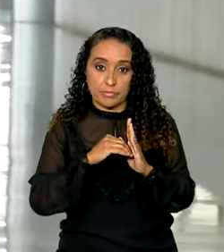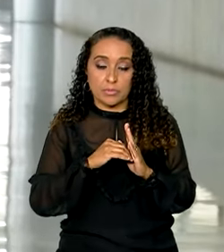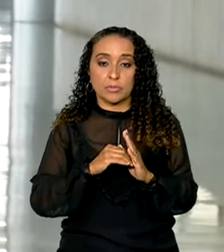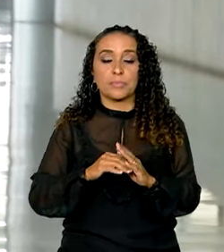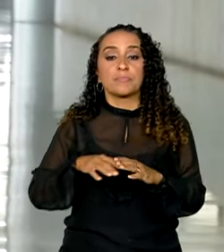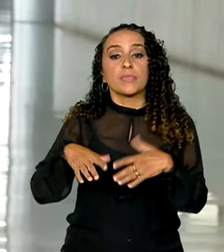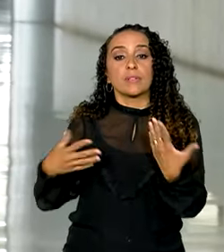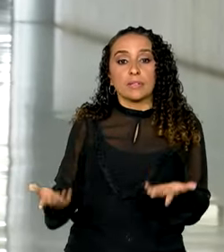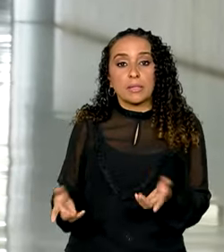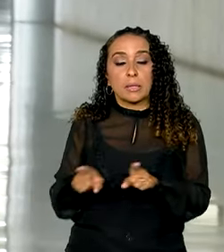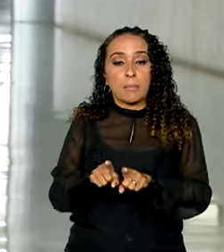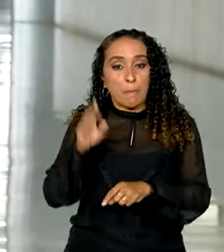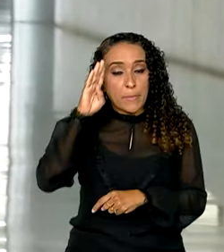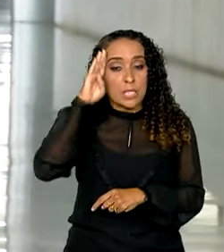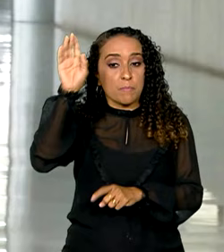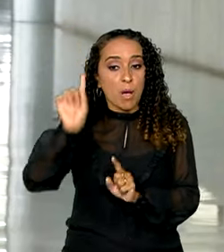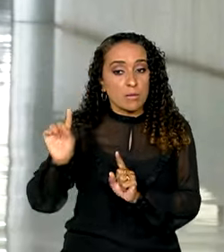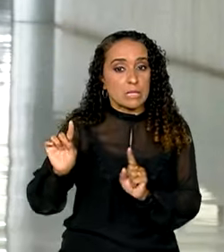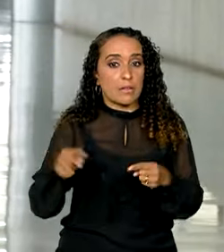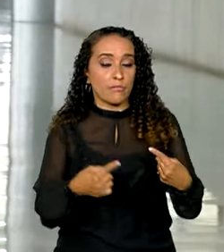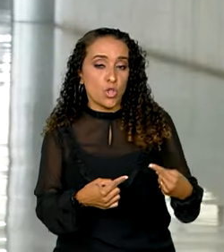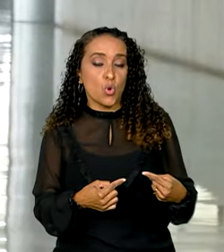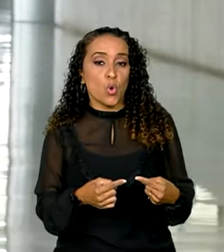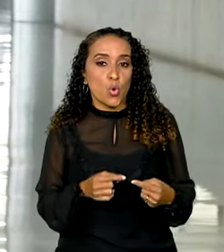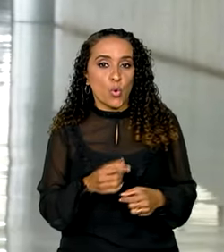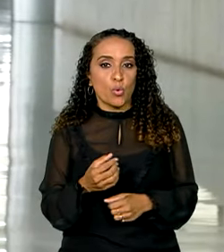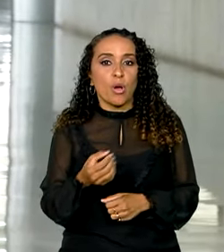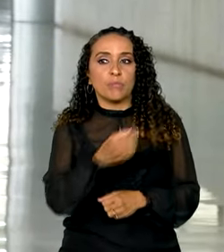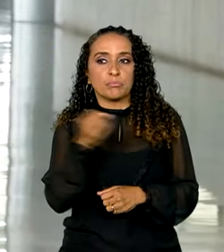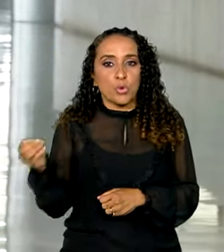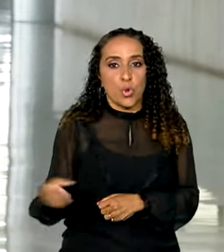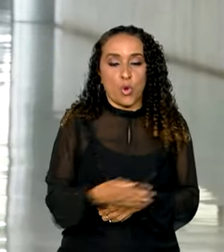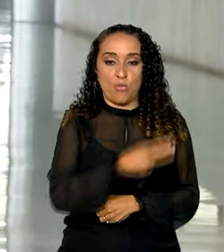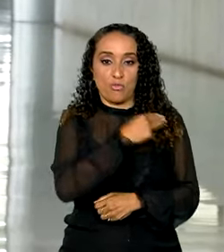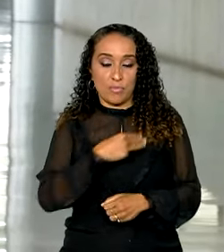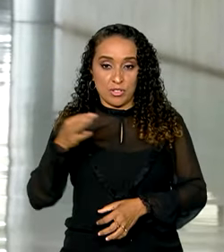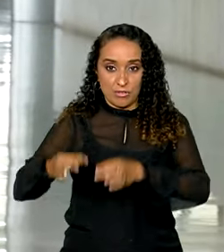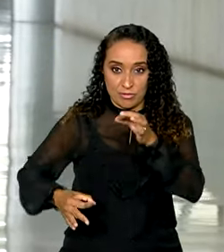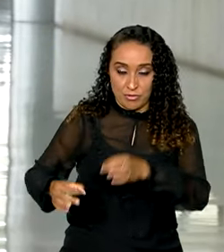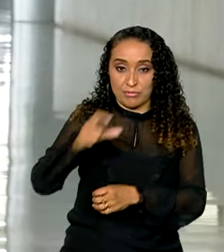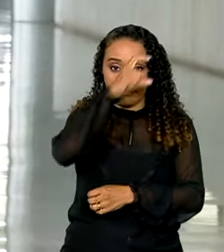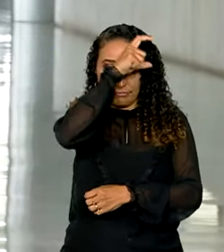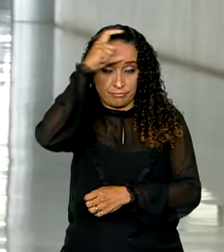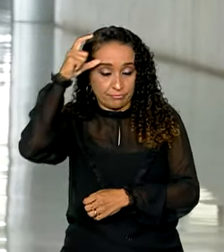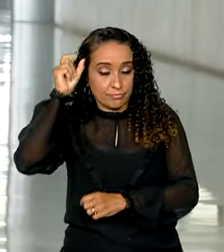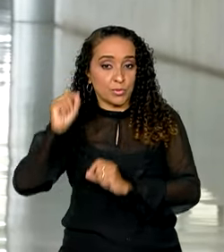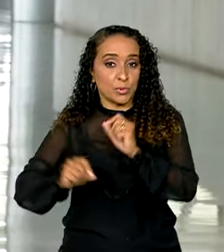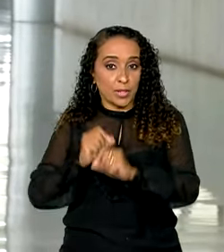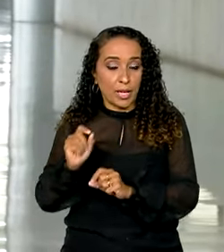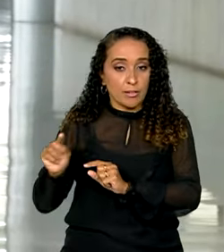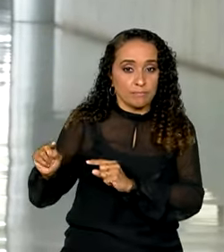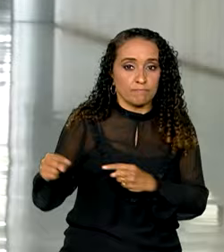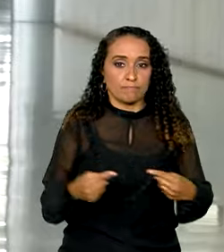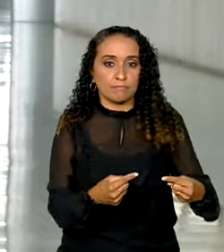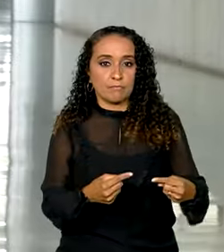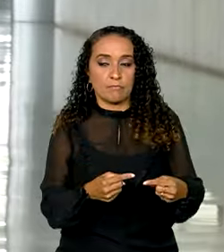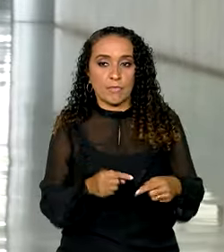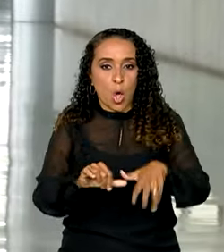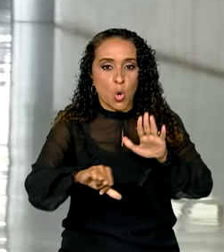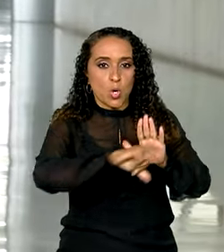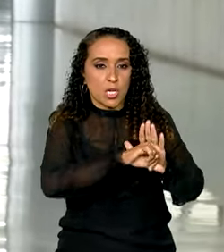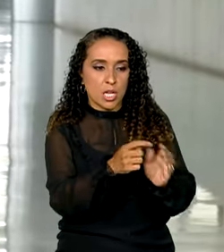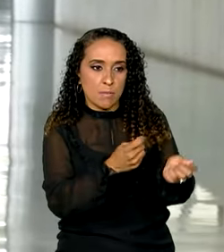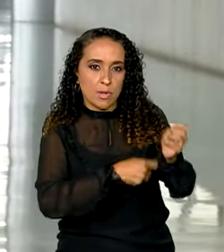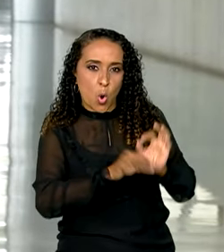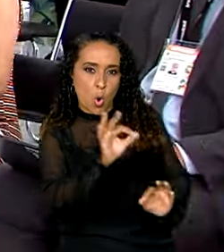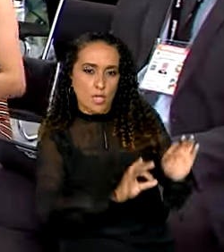Segundo ele, um dos principais desafios para o novo ministro da Justiça, Ricardo Lewandowski, é o combate ao crime organizado